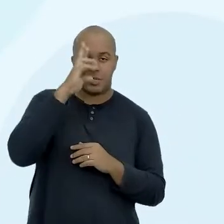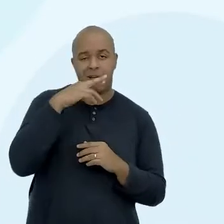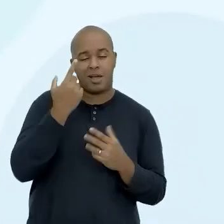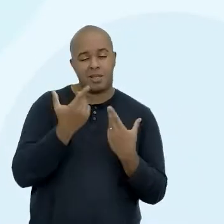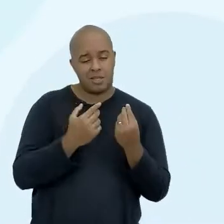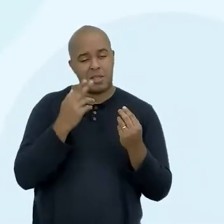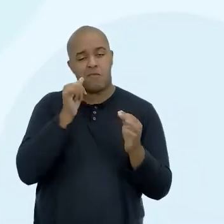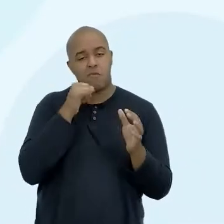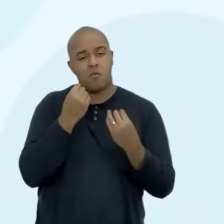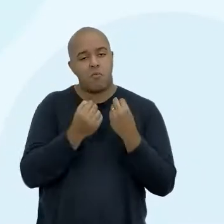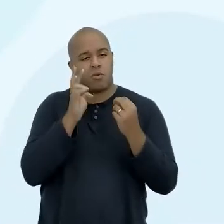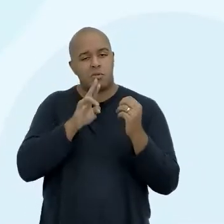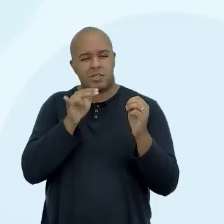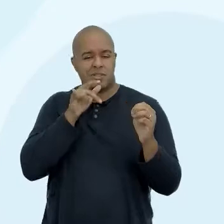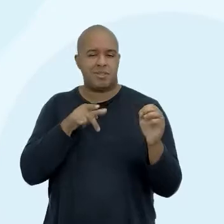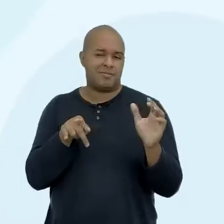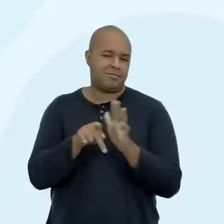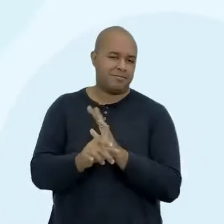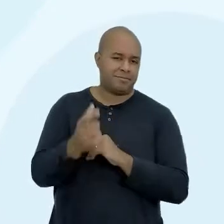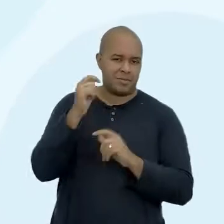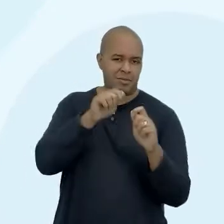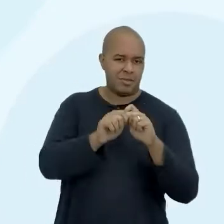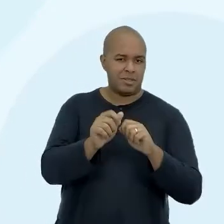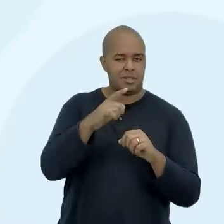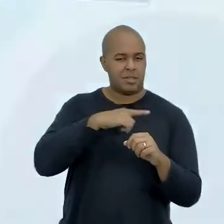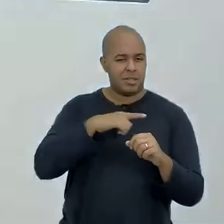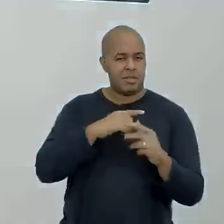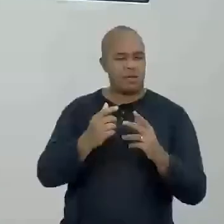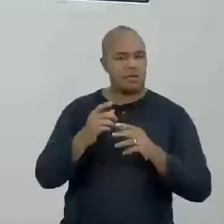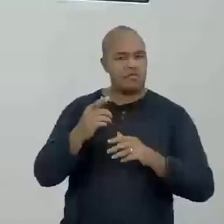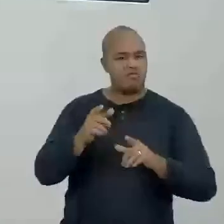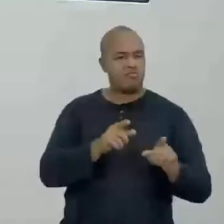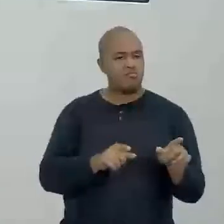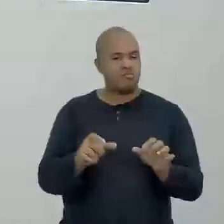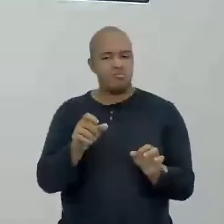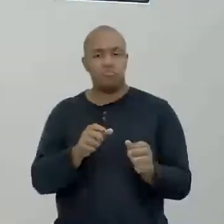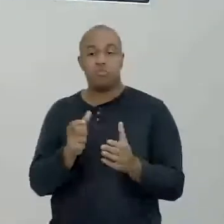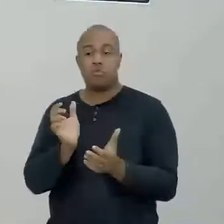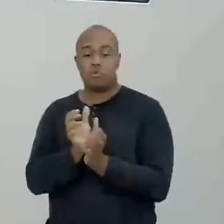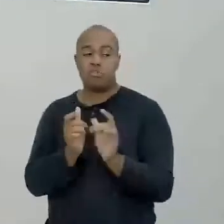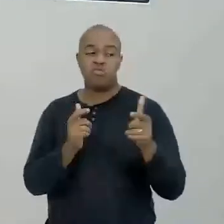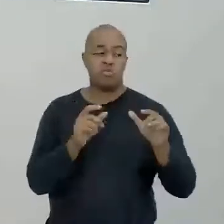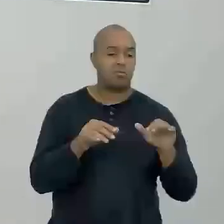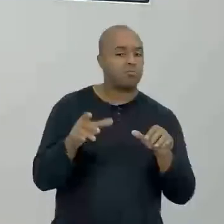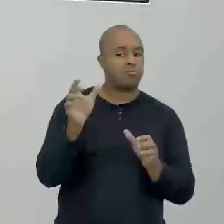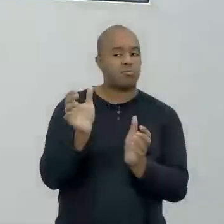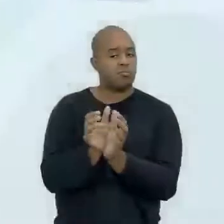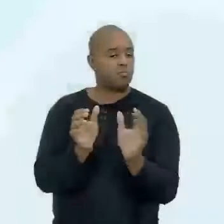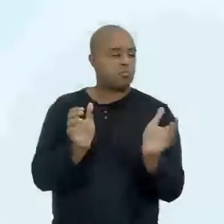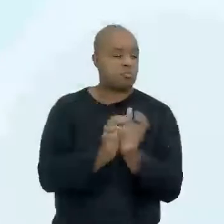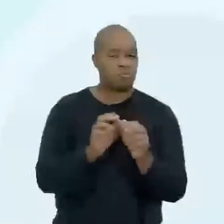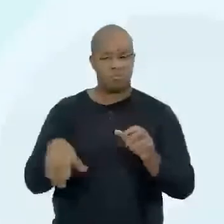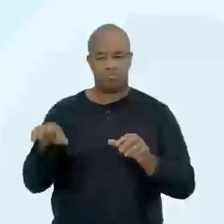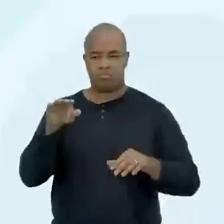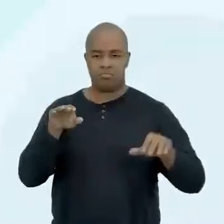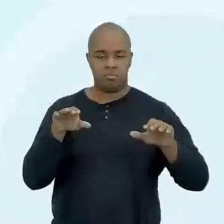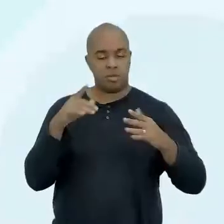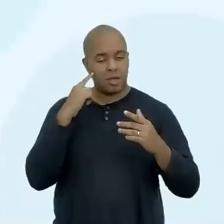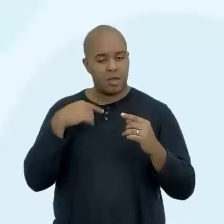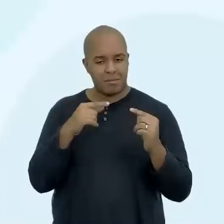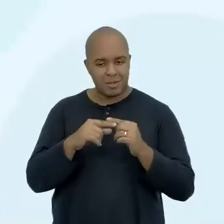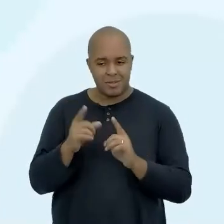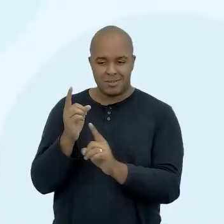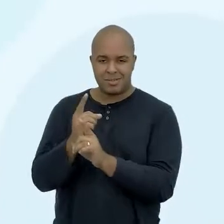que é uma utilidade que faz com que exista uma dominação de um grupo por outro, que é justamente essa função